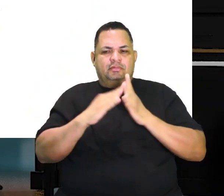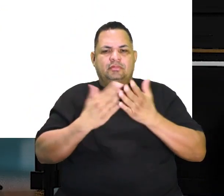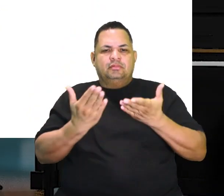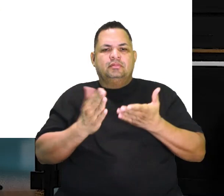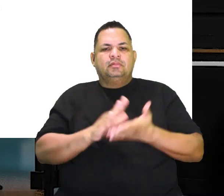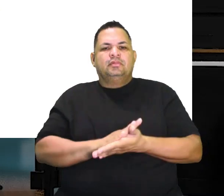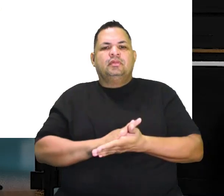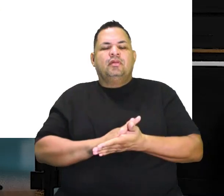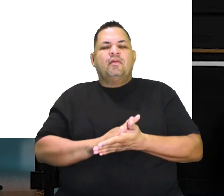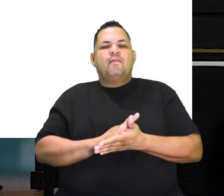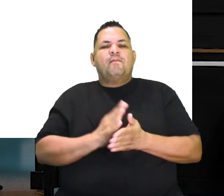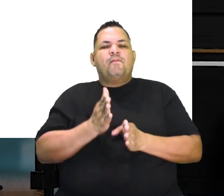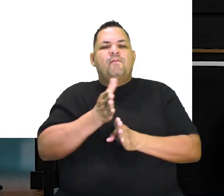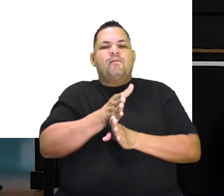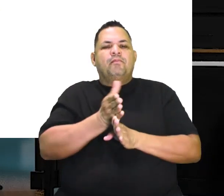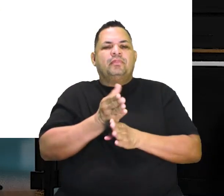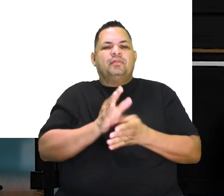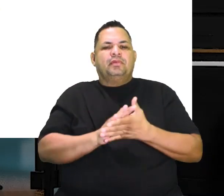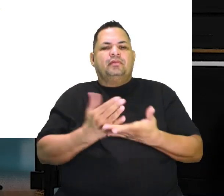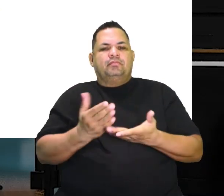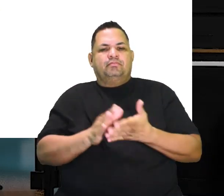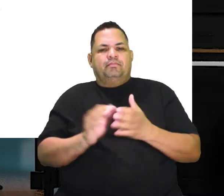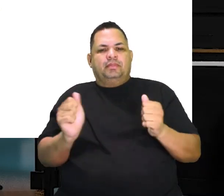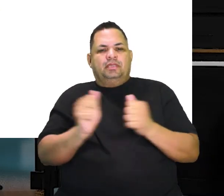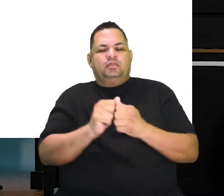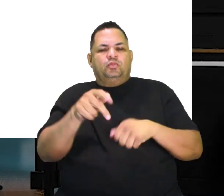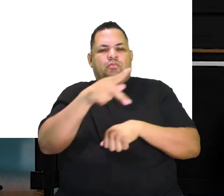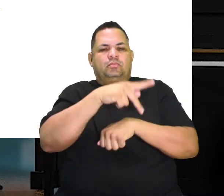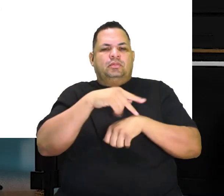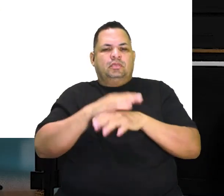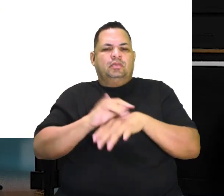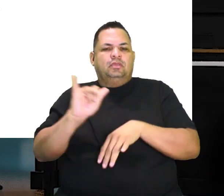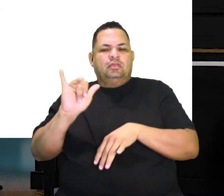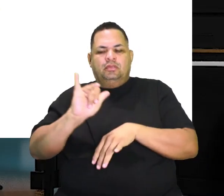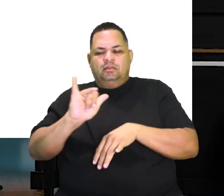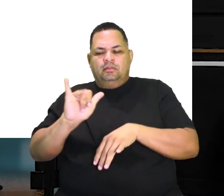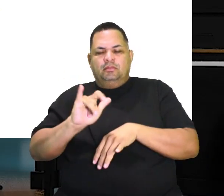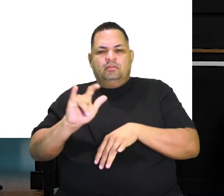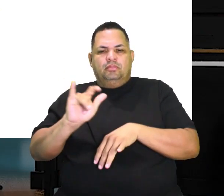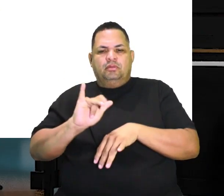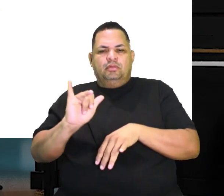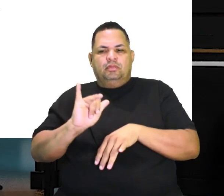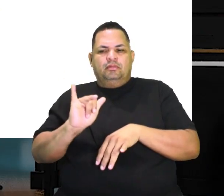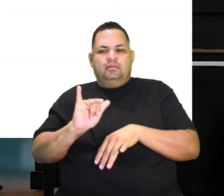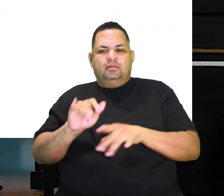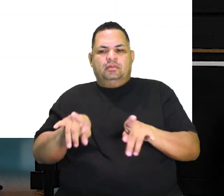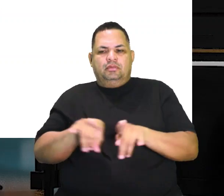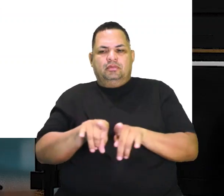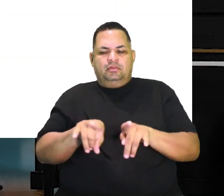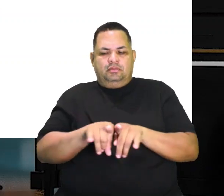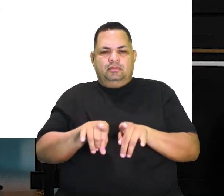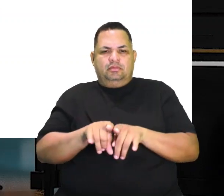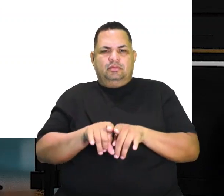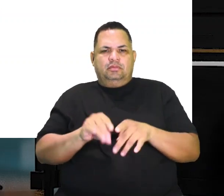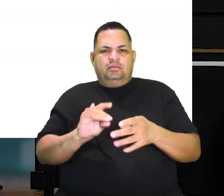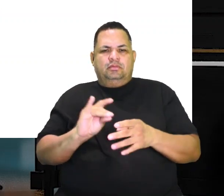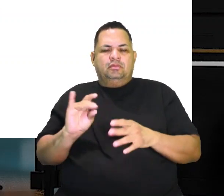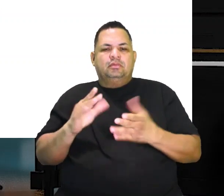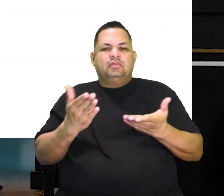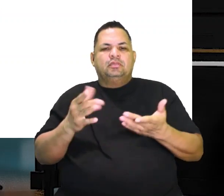muito próximo da Bolívia. Então, nós temos também alguns costumes dos nossos vizinhos,